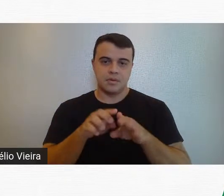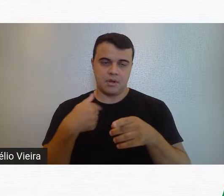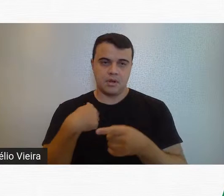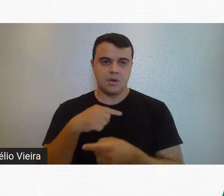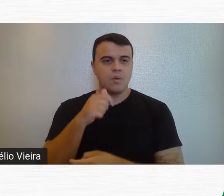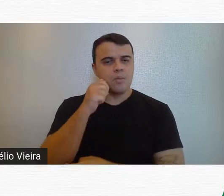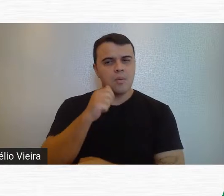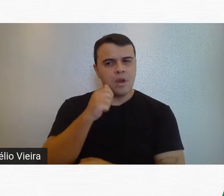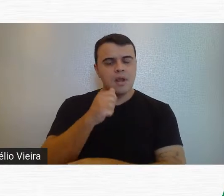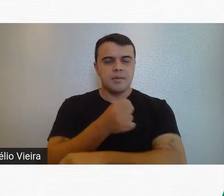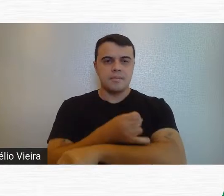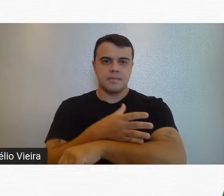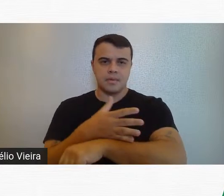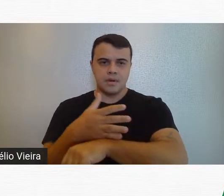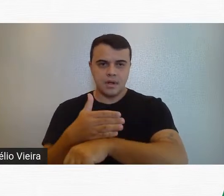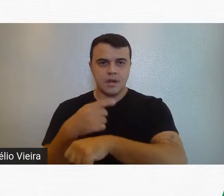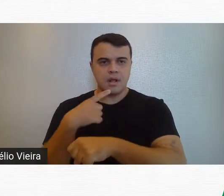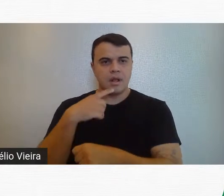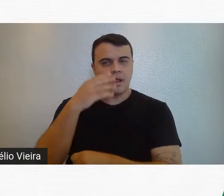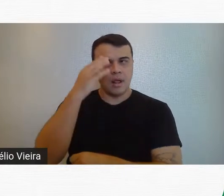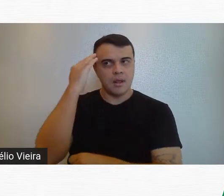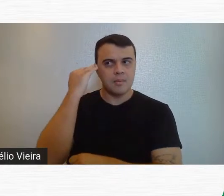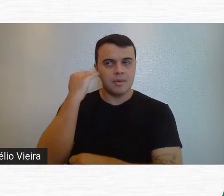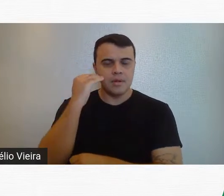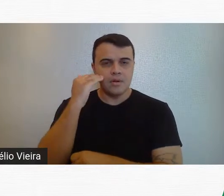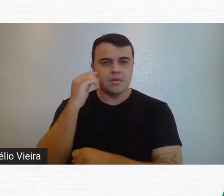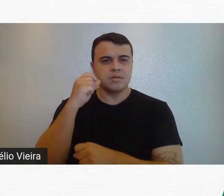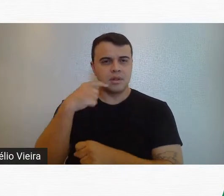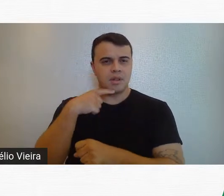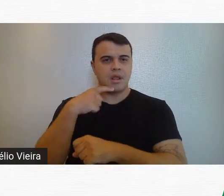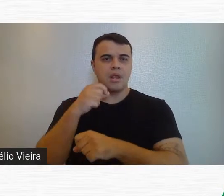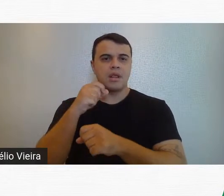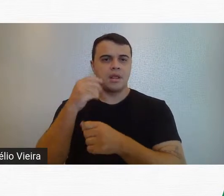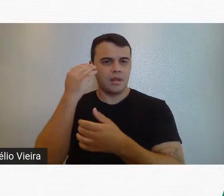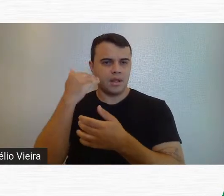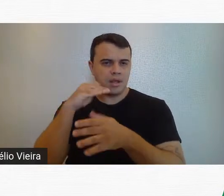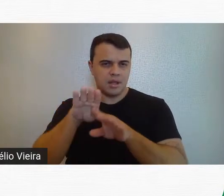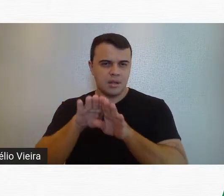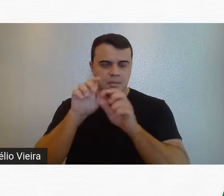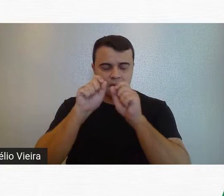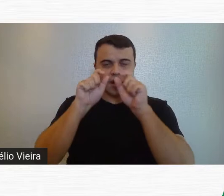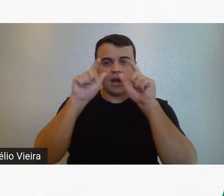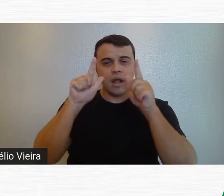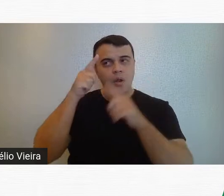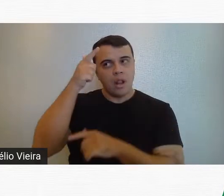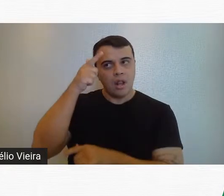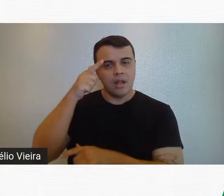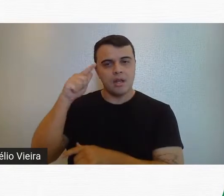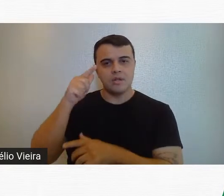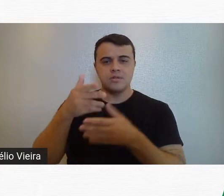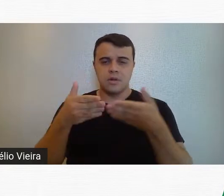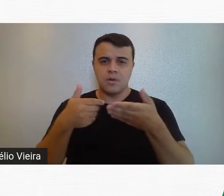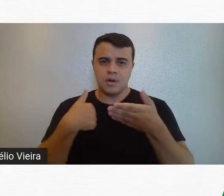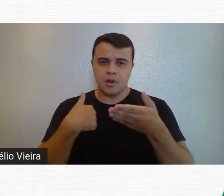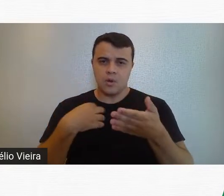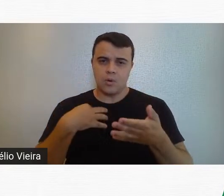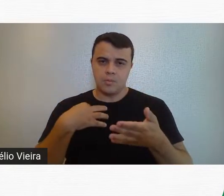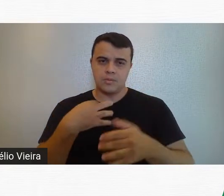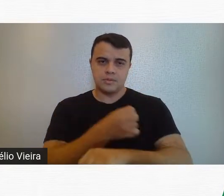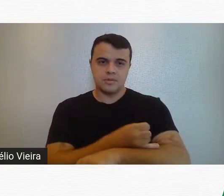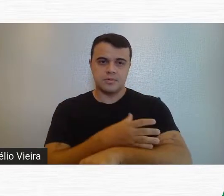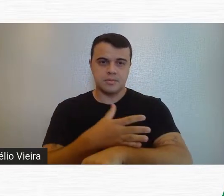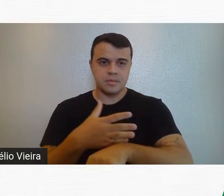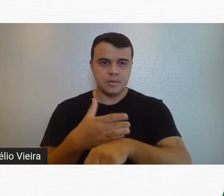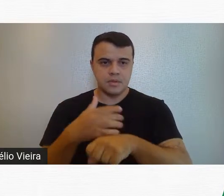Eu sou uma mulher branca, eu tenho cabelos claros, que estão curtos e lisos. Eu estou de blusa branca,